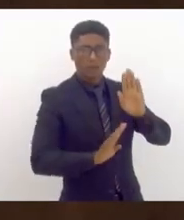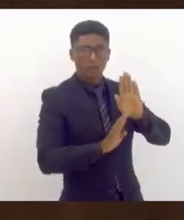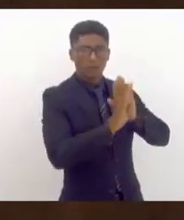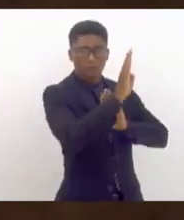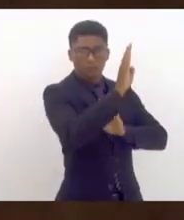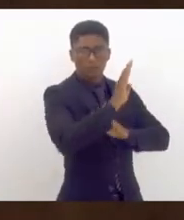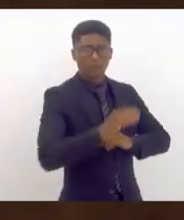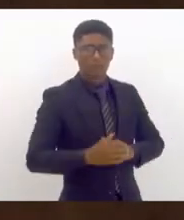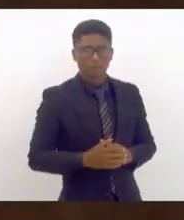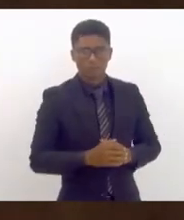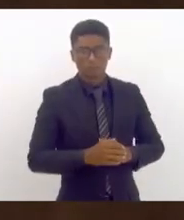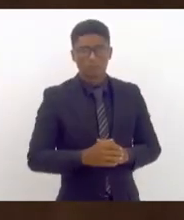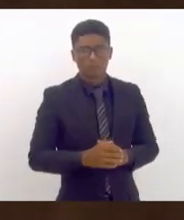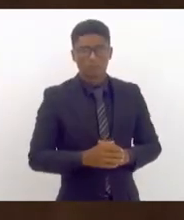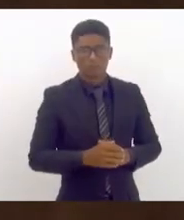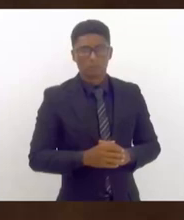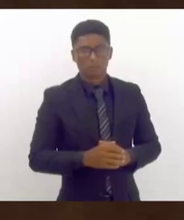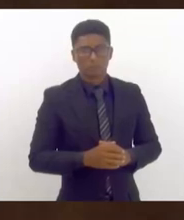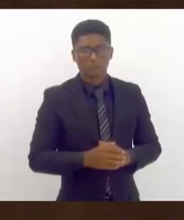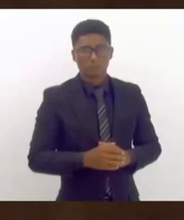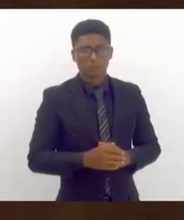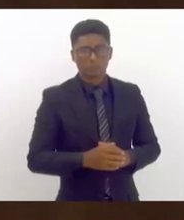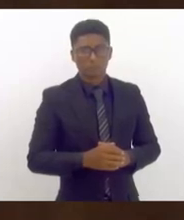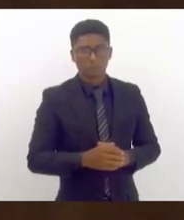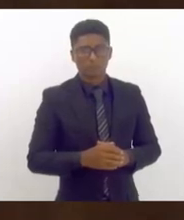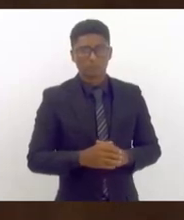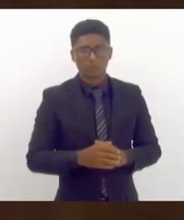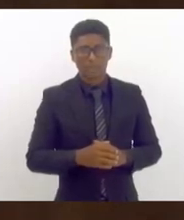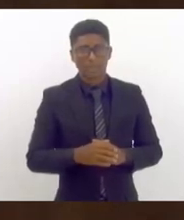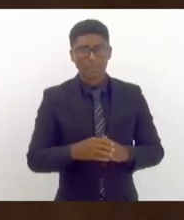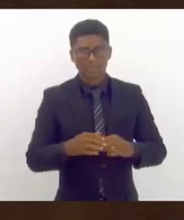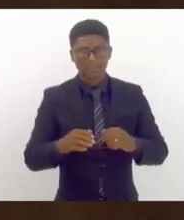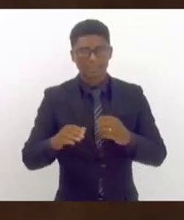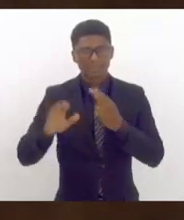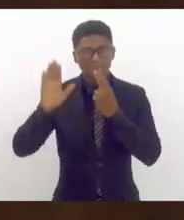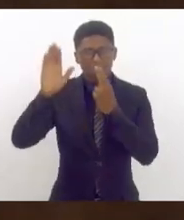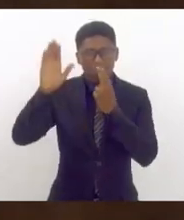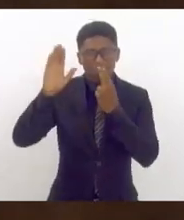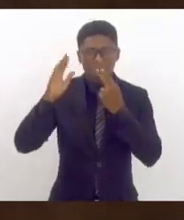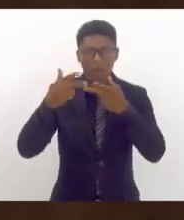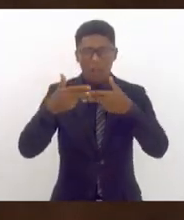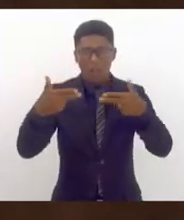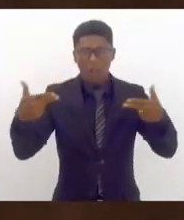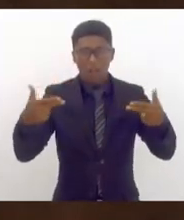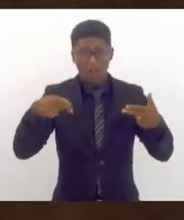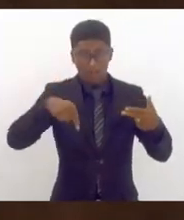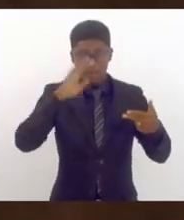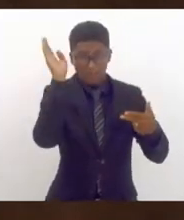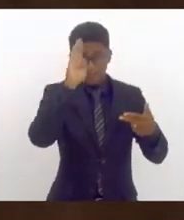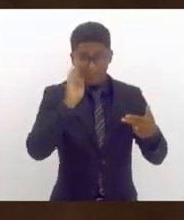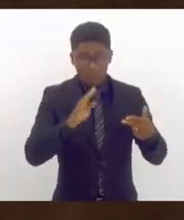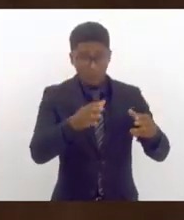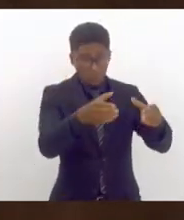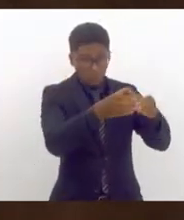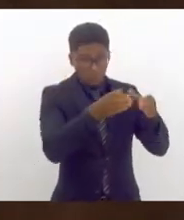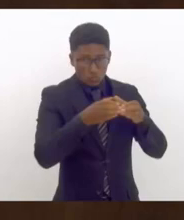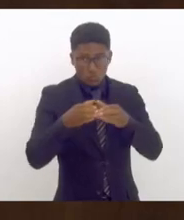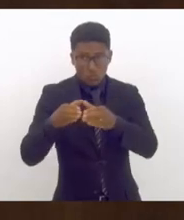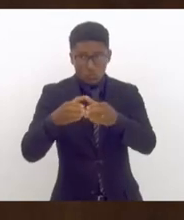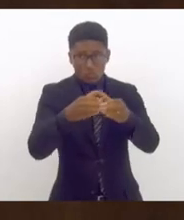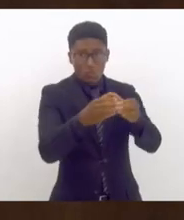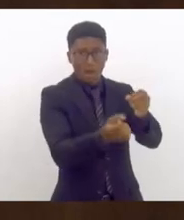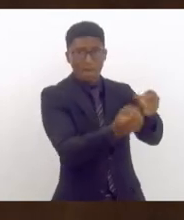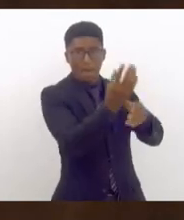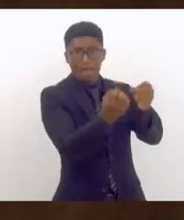crescimento vertiginoso das células neonazistas no Brasil. Essas células neonazistas que têm